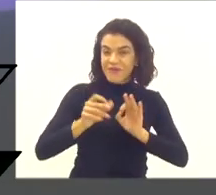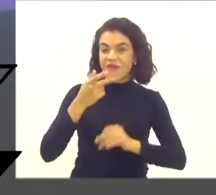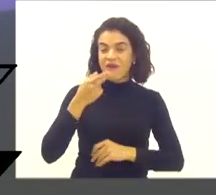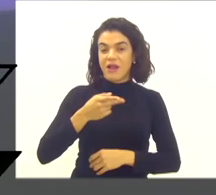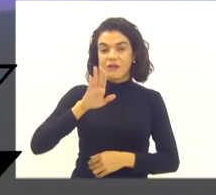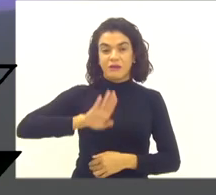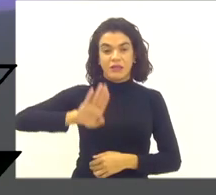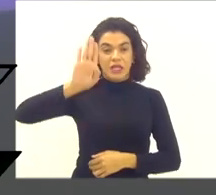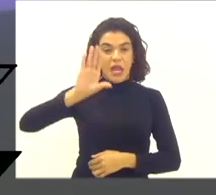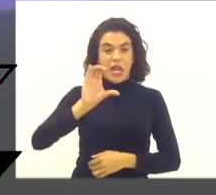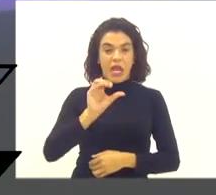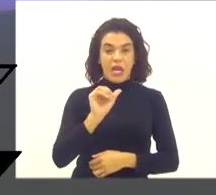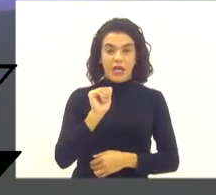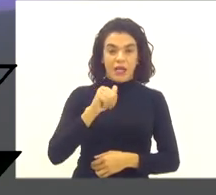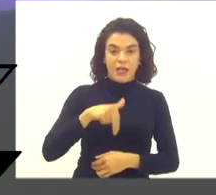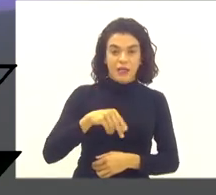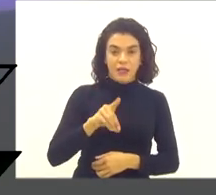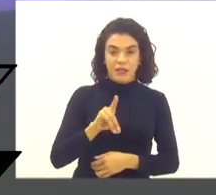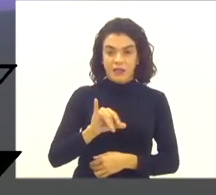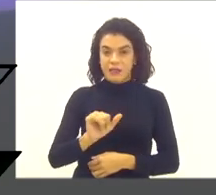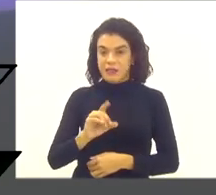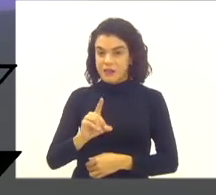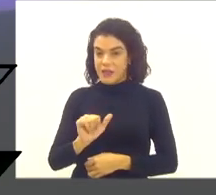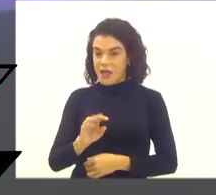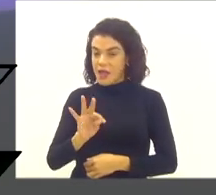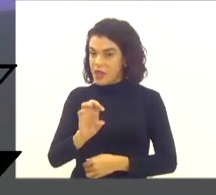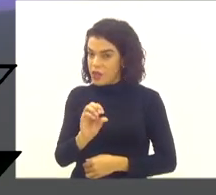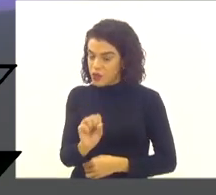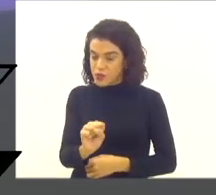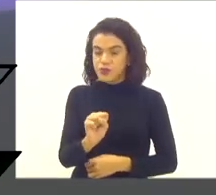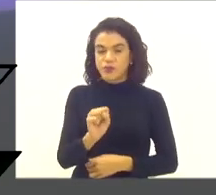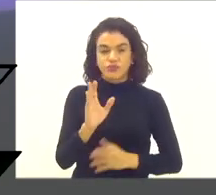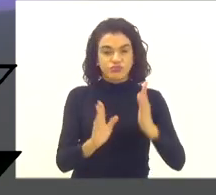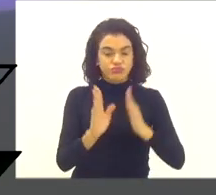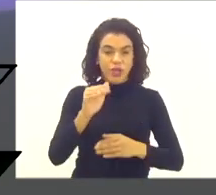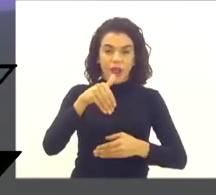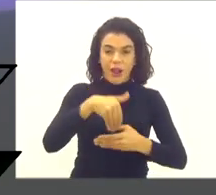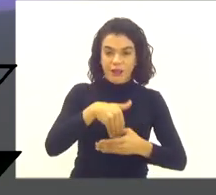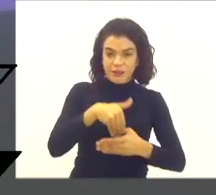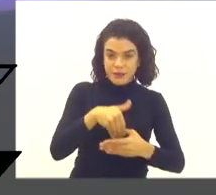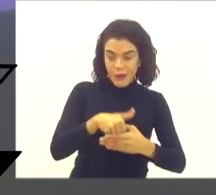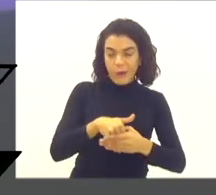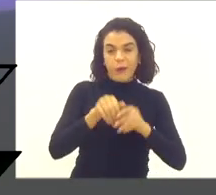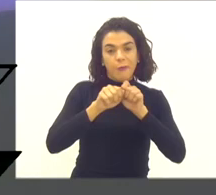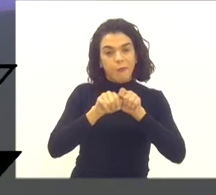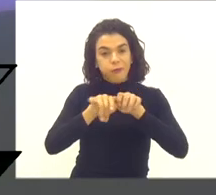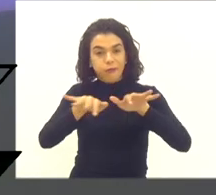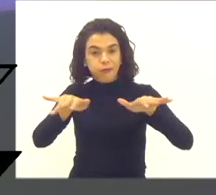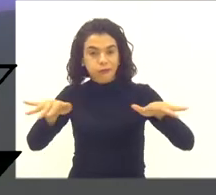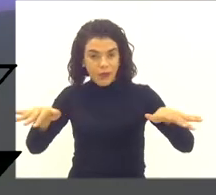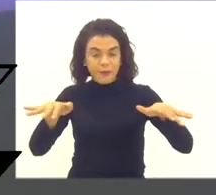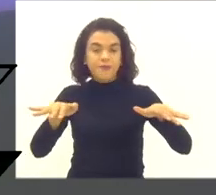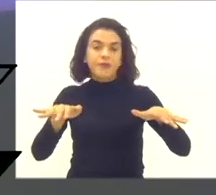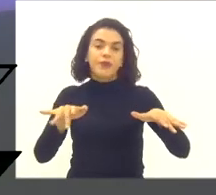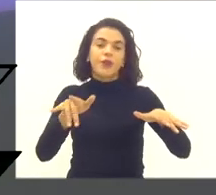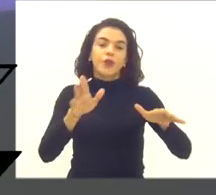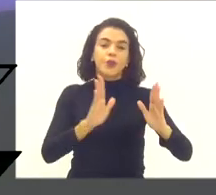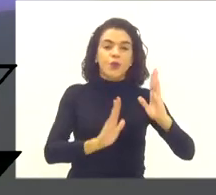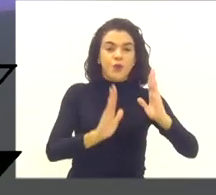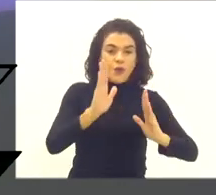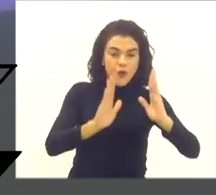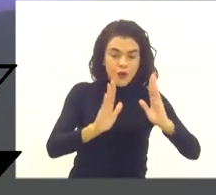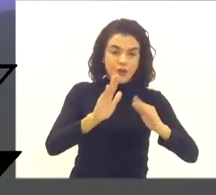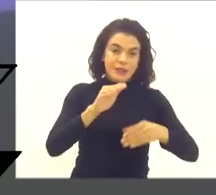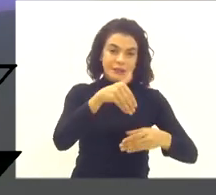de candidatos mas a gente sabe que é um tema que é se expande né Para Além do processo eleitoral